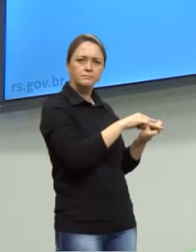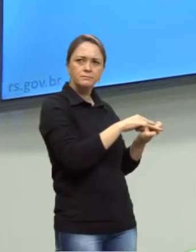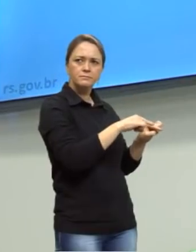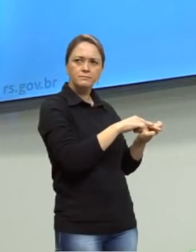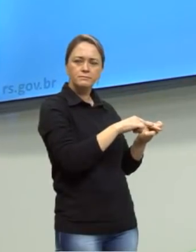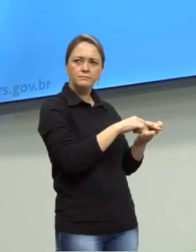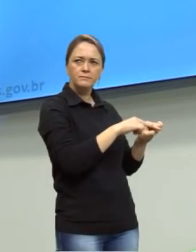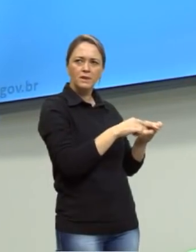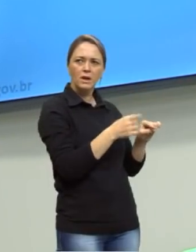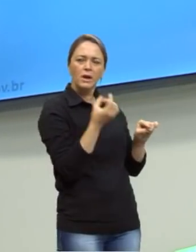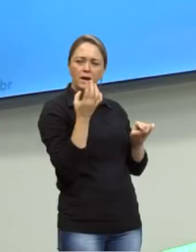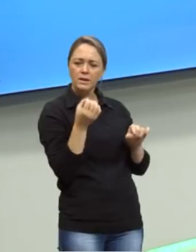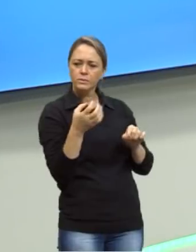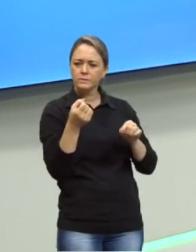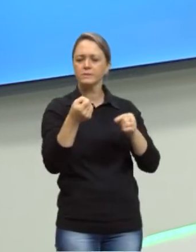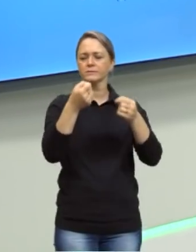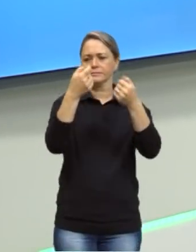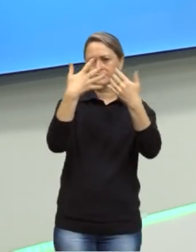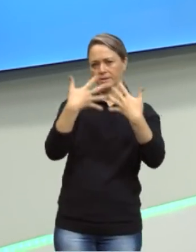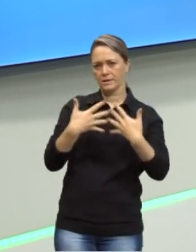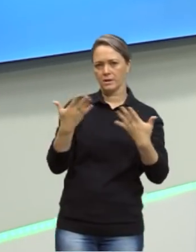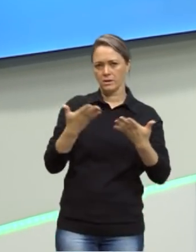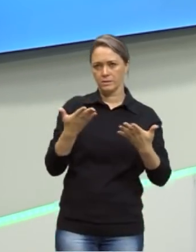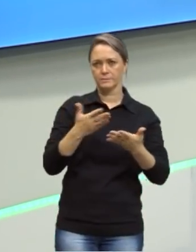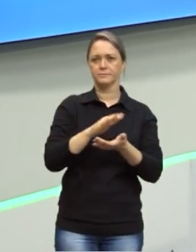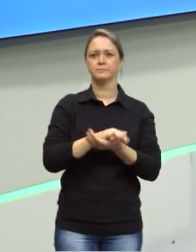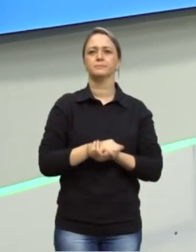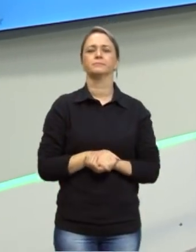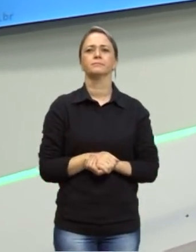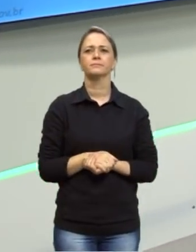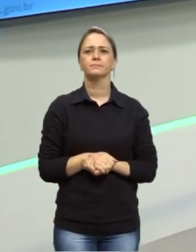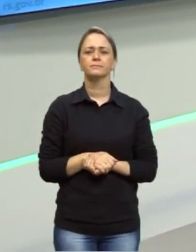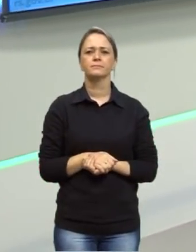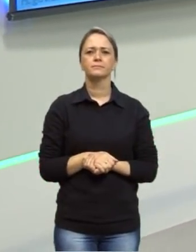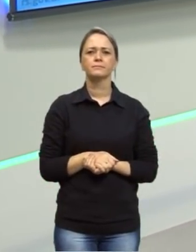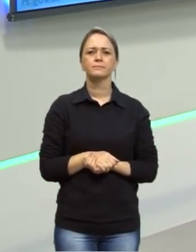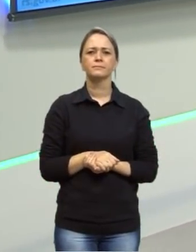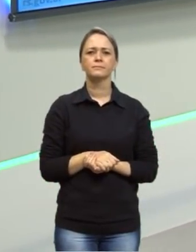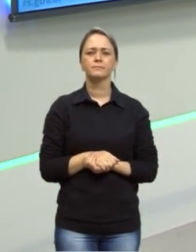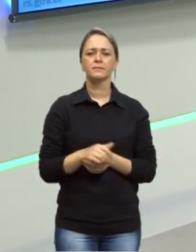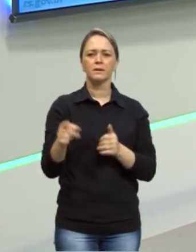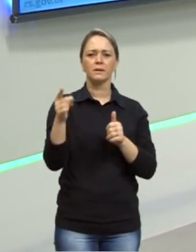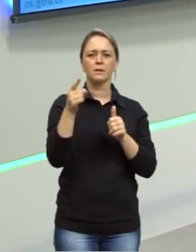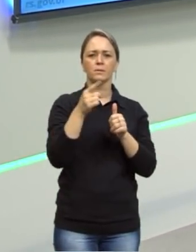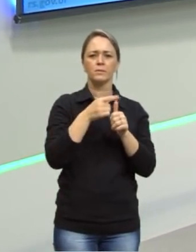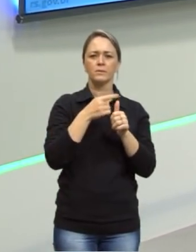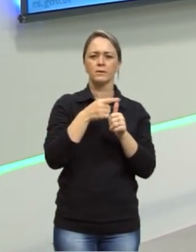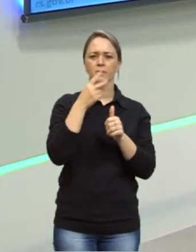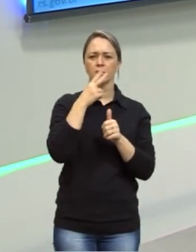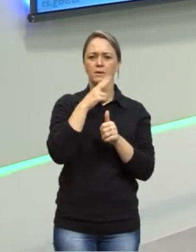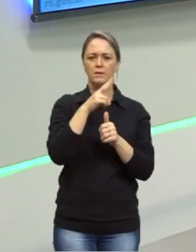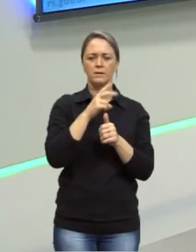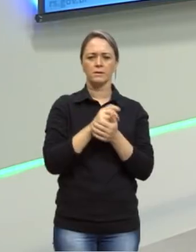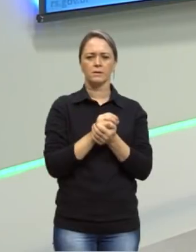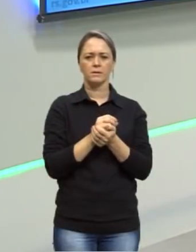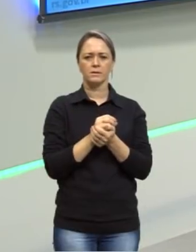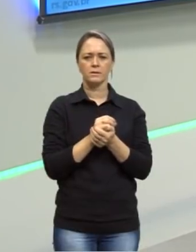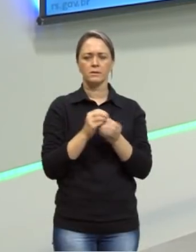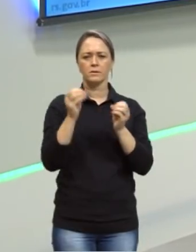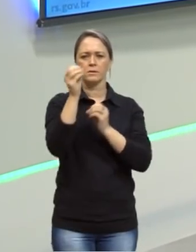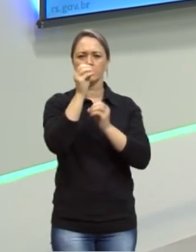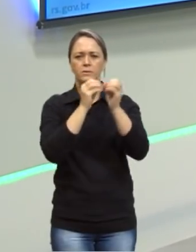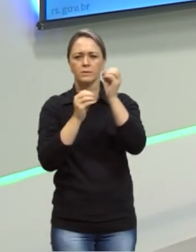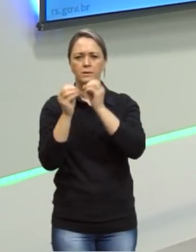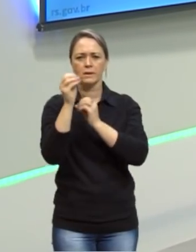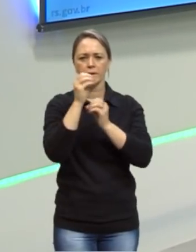uma a partir de agora pode passar bom a primeira que a gente vai ver é entre moléculas